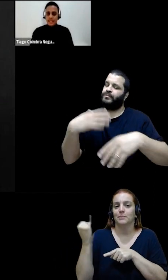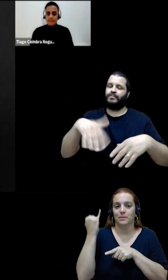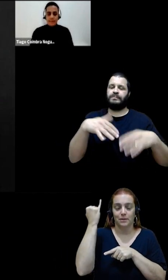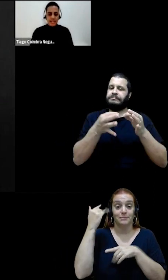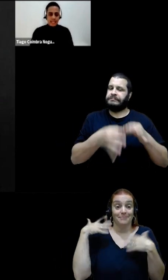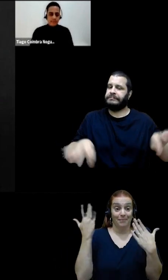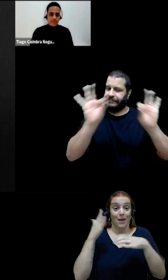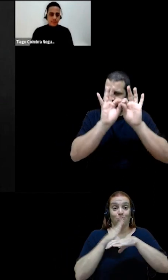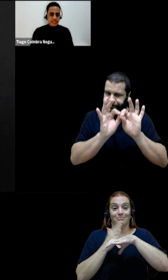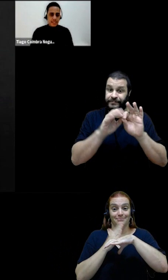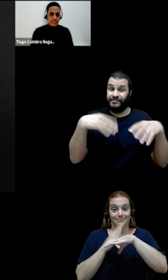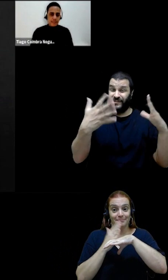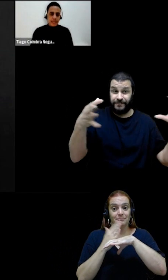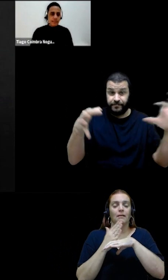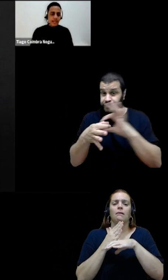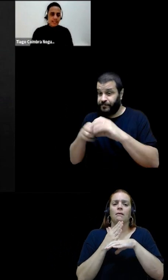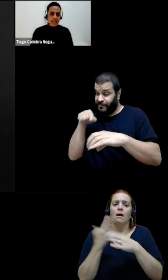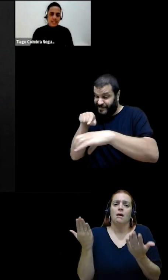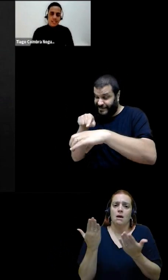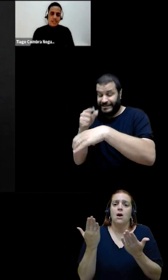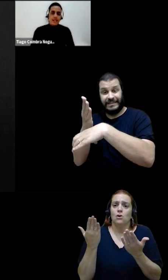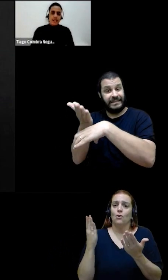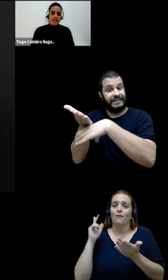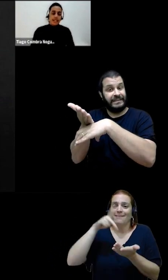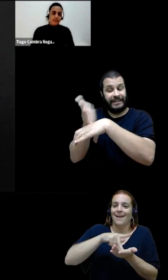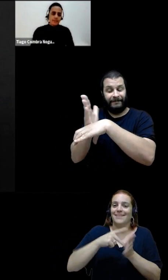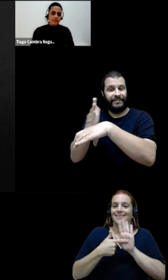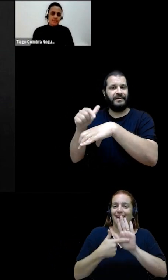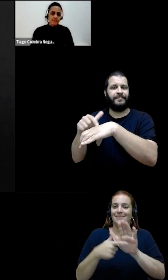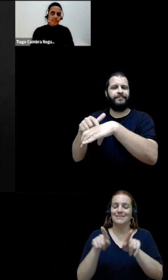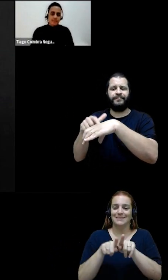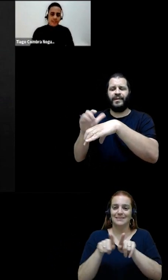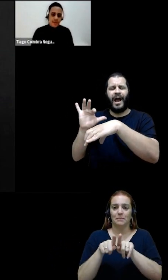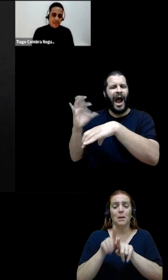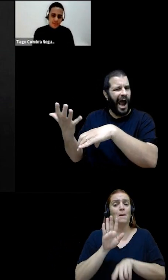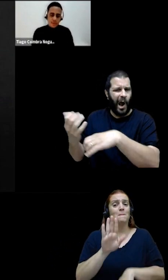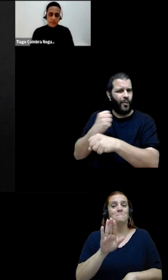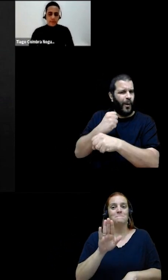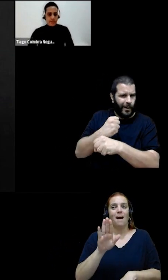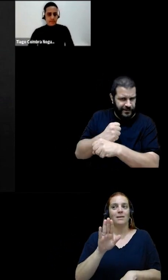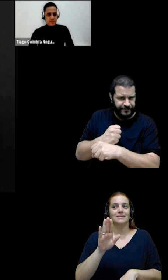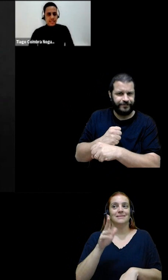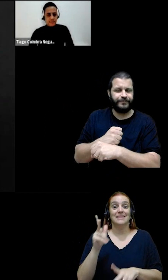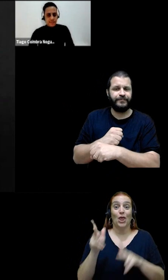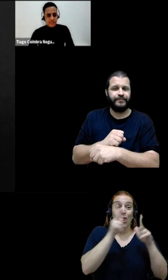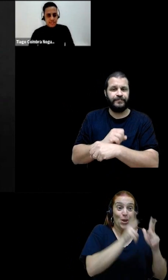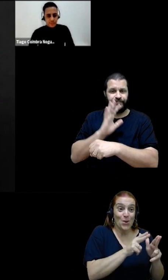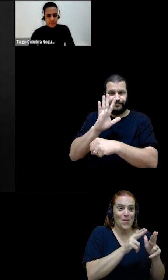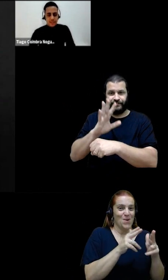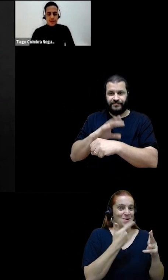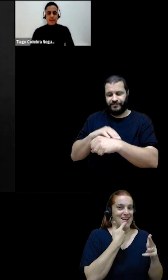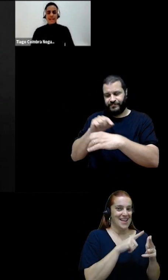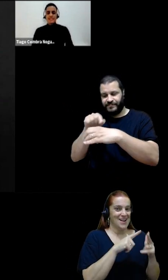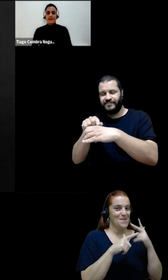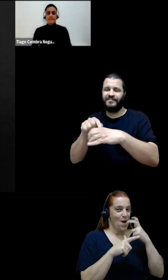em cabine para intérprete de língua de sinais também é uma realidade, não tão frequente como ocorre para os intérpretes de